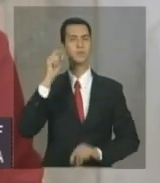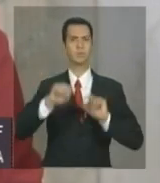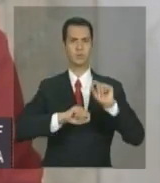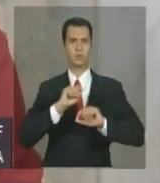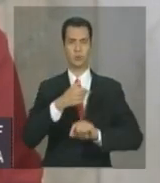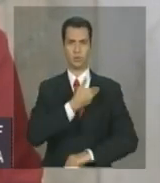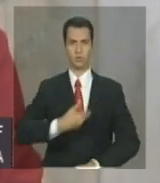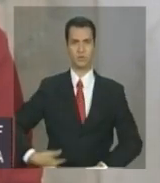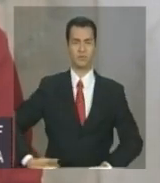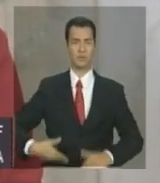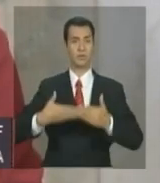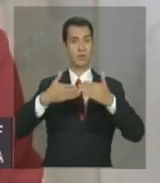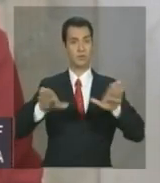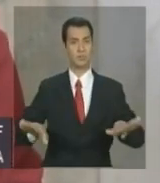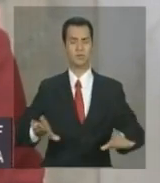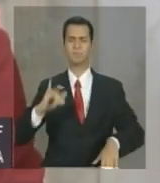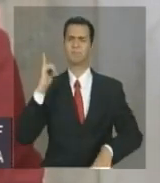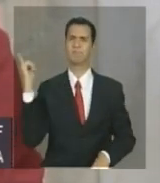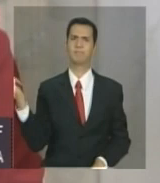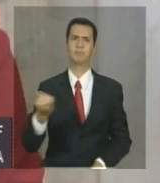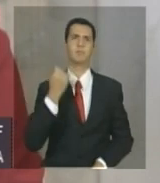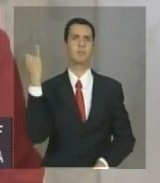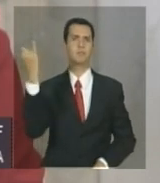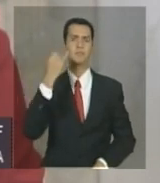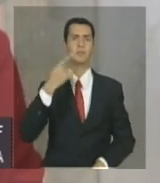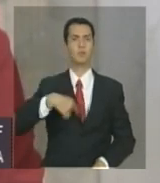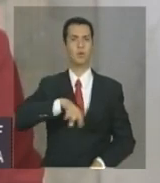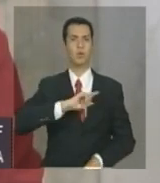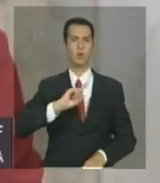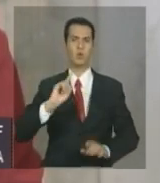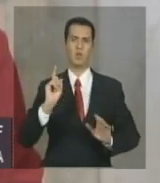essencial para o combate à corrupção,